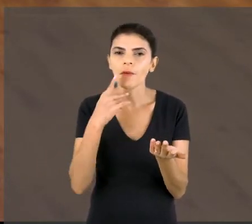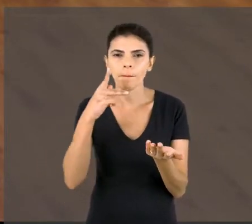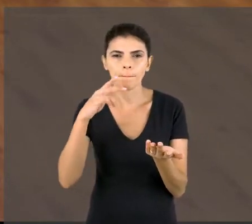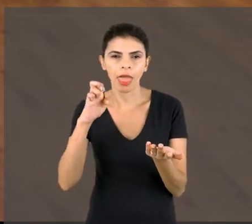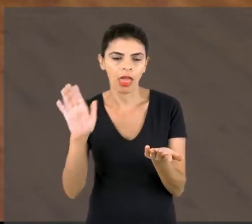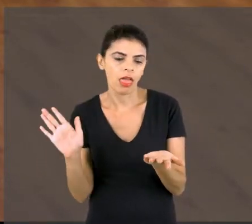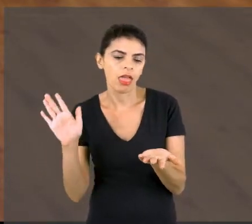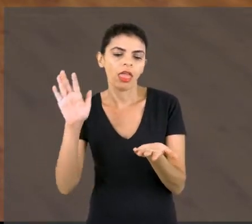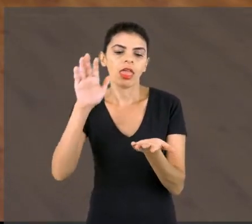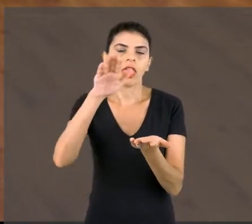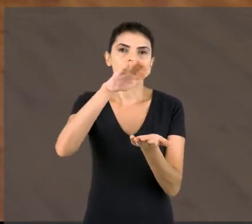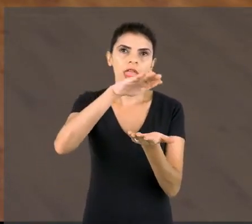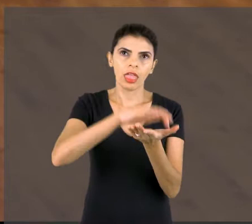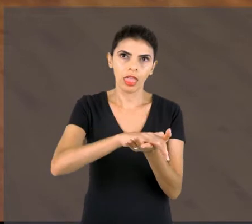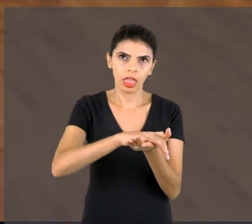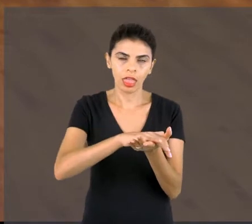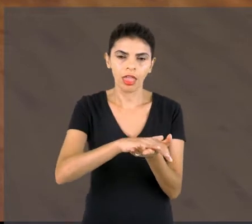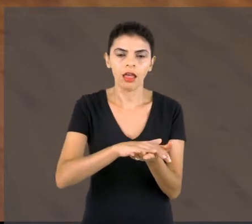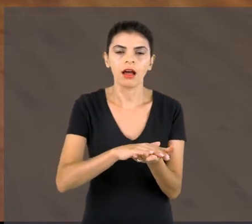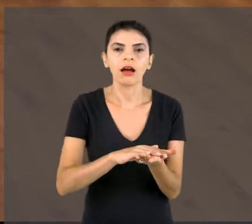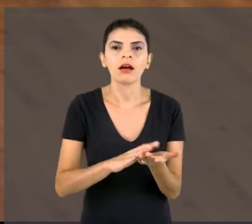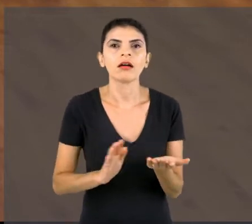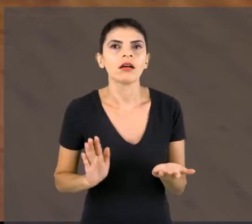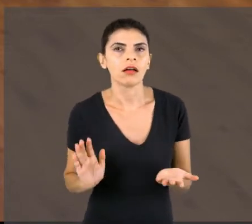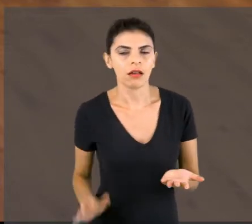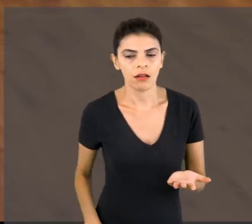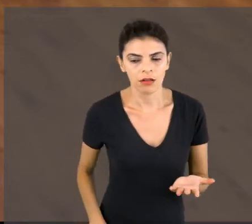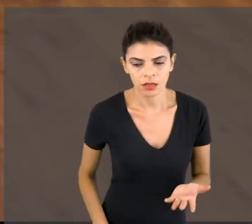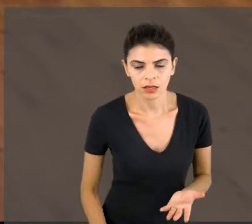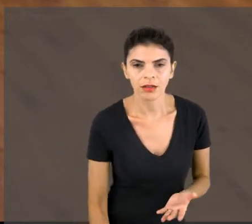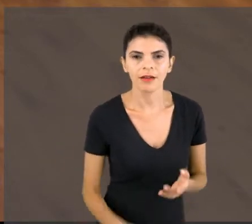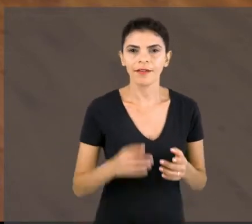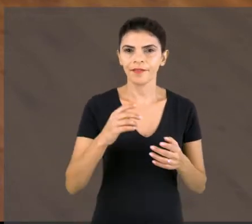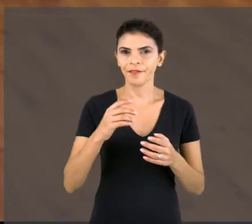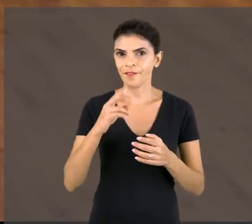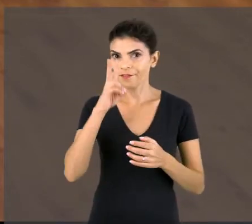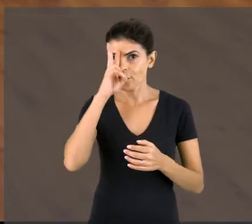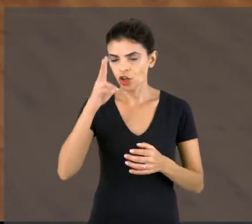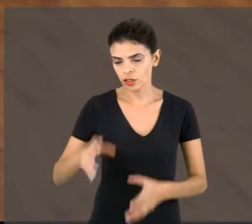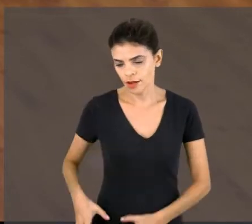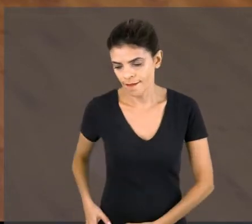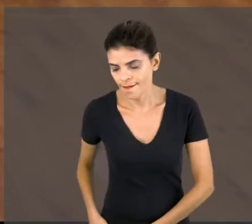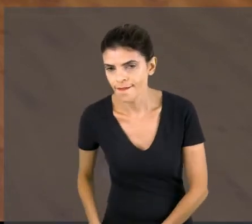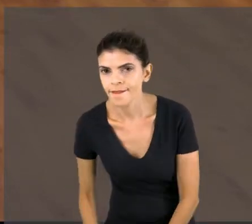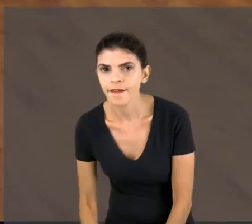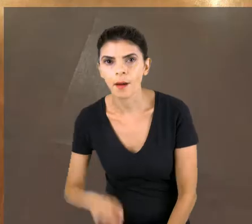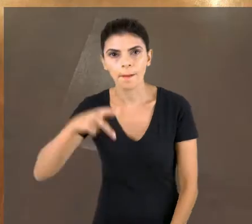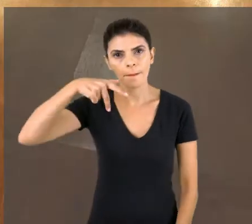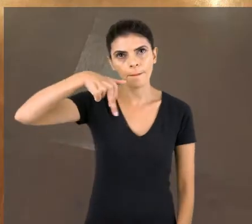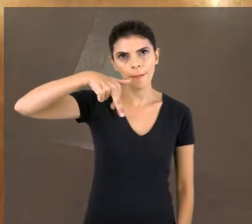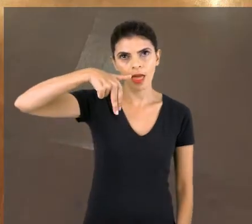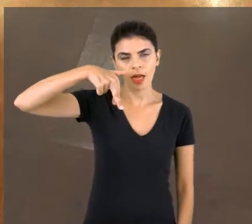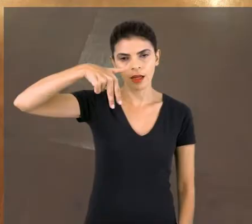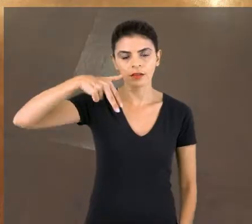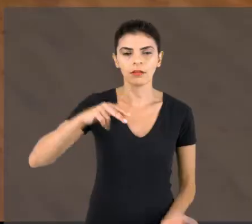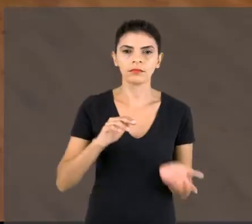levemente e vou subir, vou colocar toda a minha intenção nessa perna.